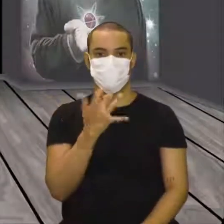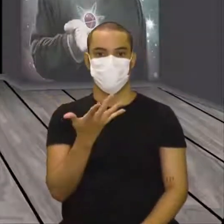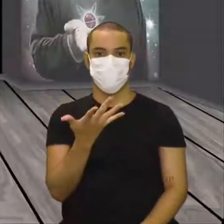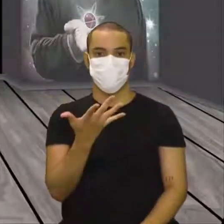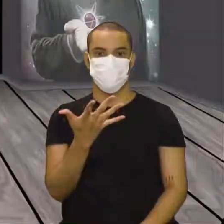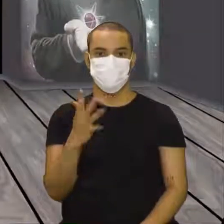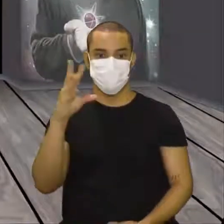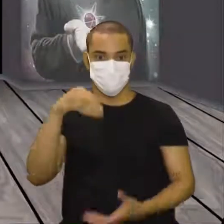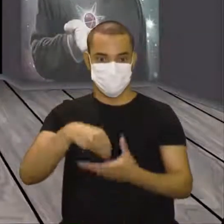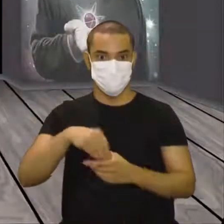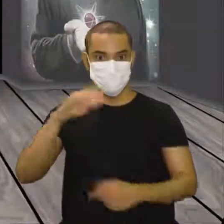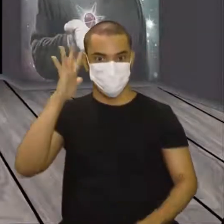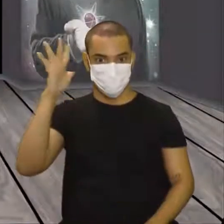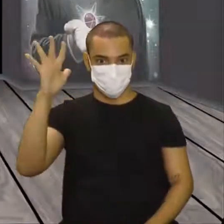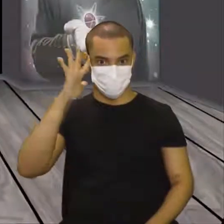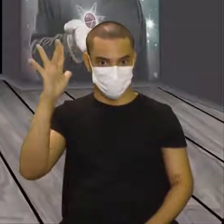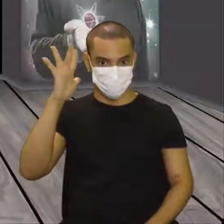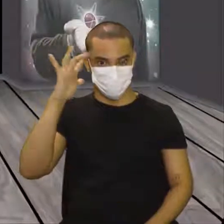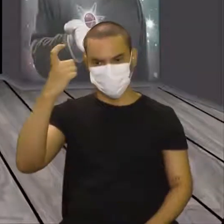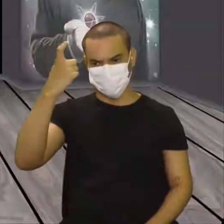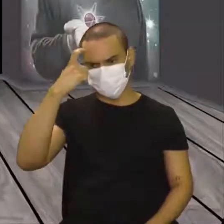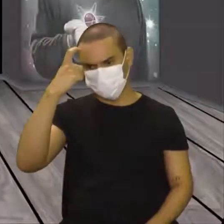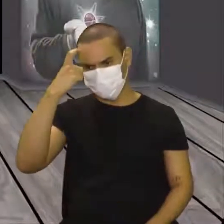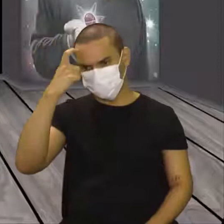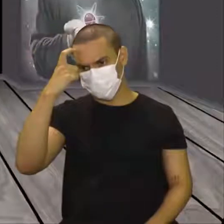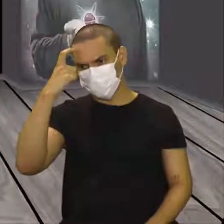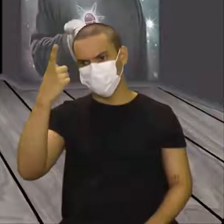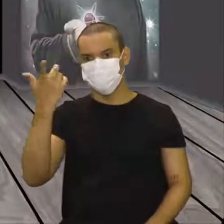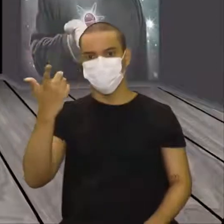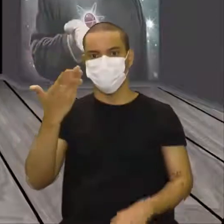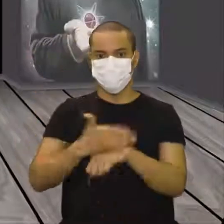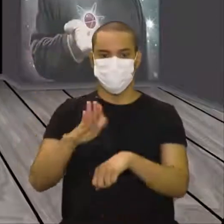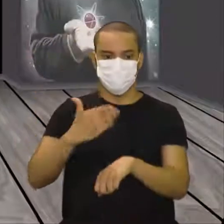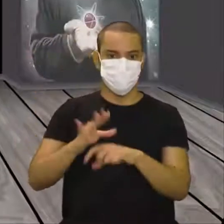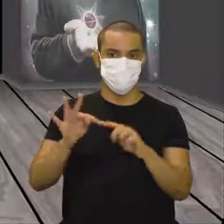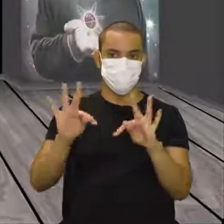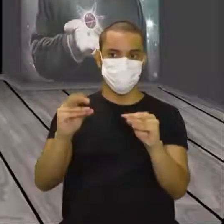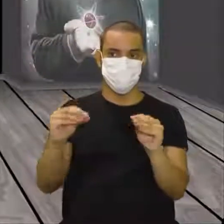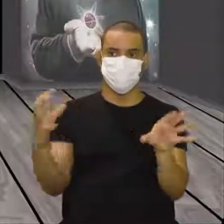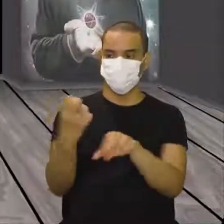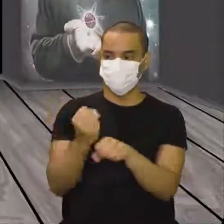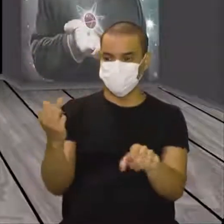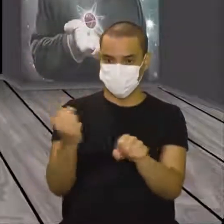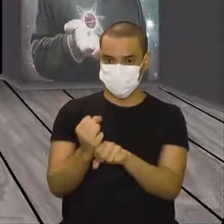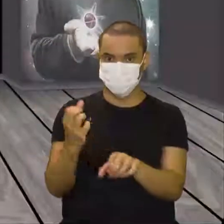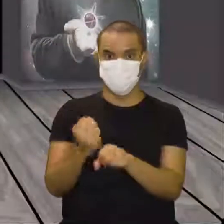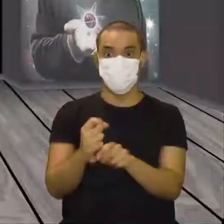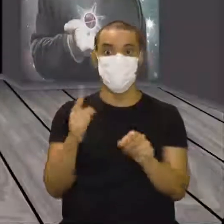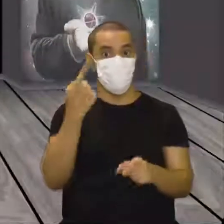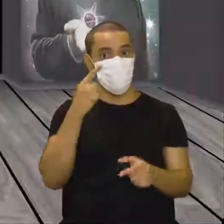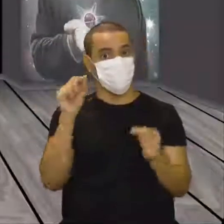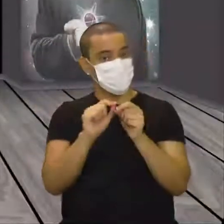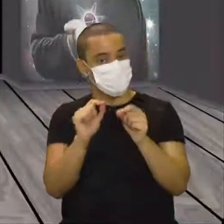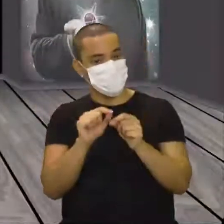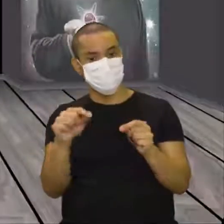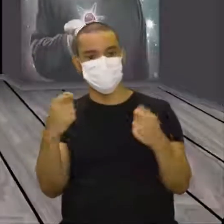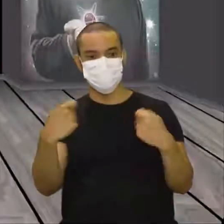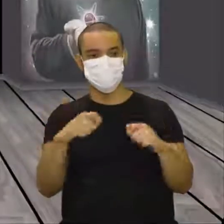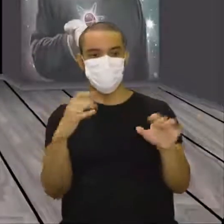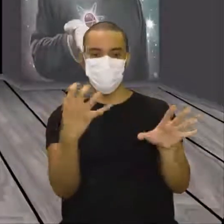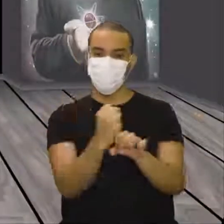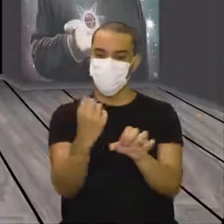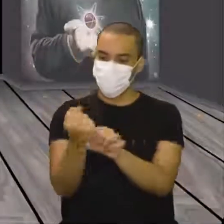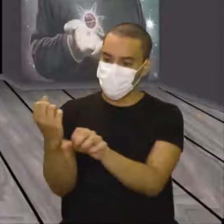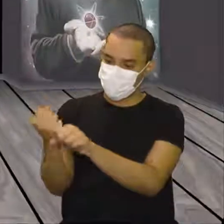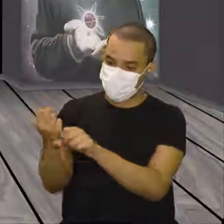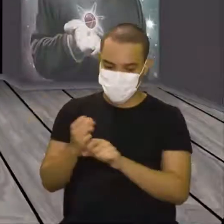na teoria mesmo, você ali pensar tudo mais, botar em prática os cálculos. Ah, se fizer isso, vai dar isso, e faz todos